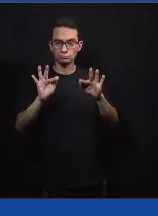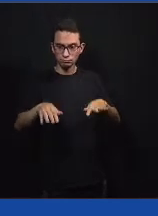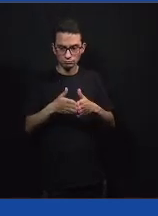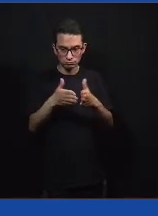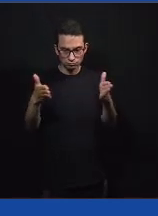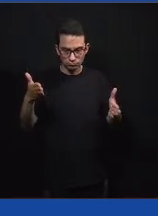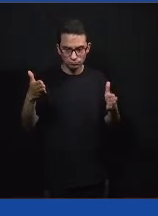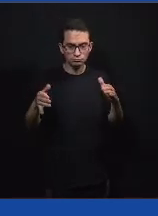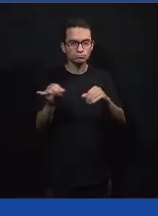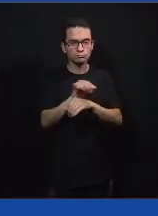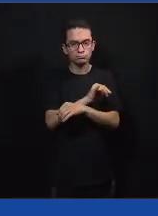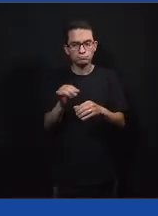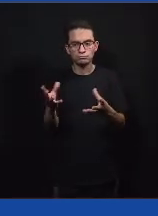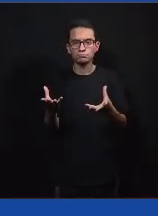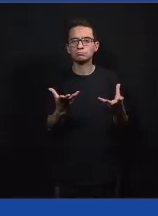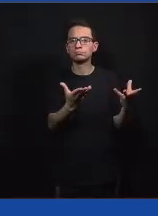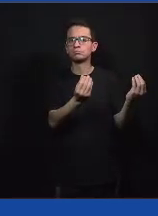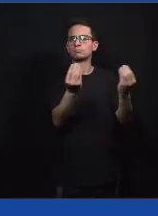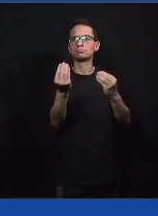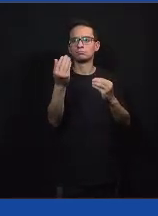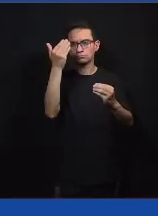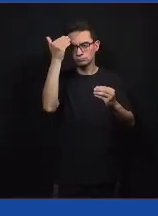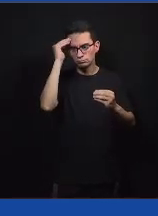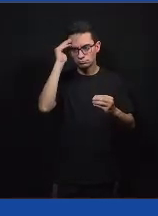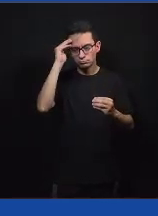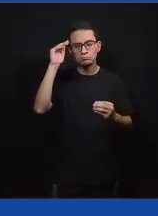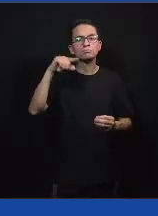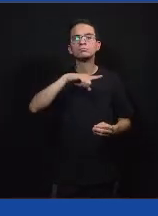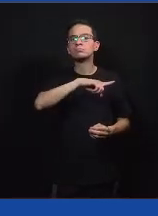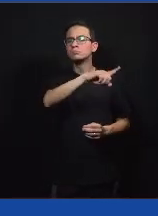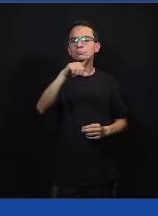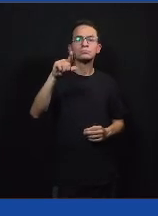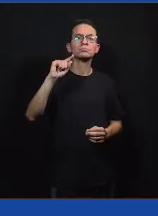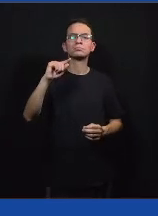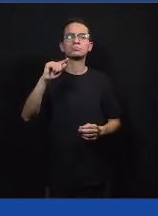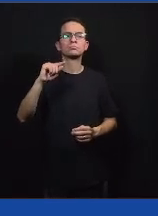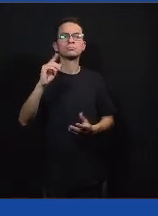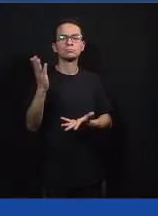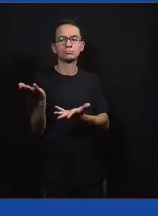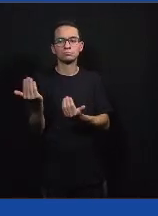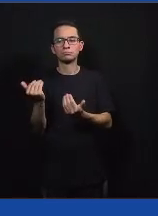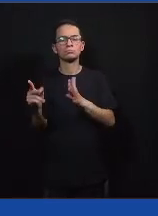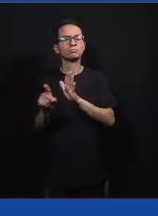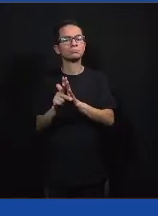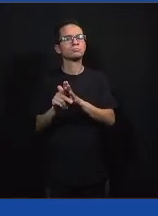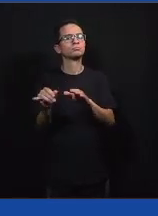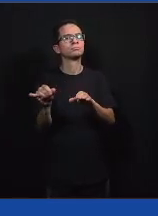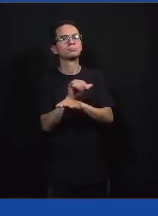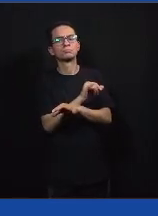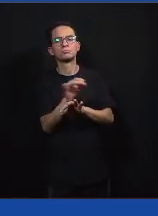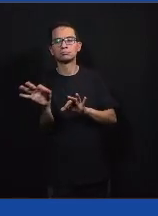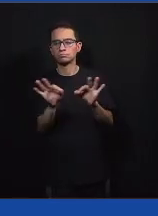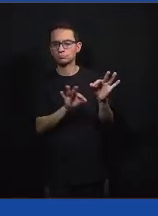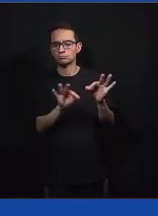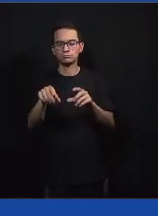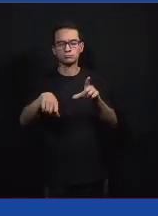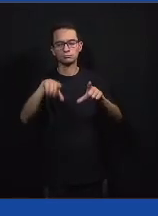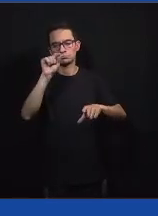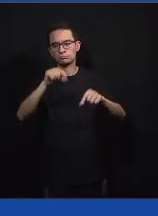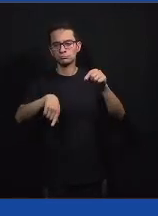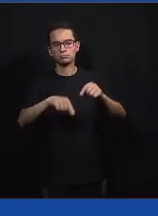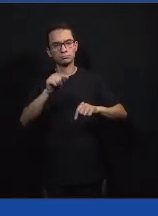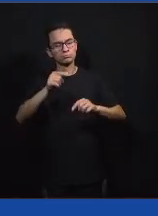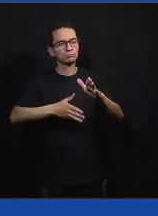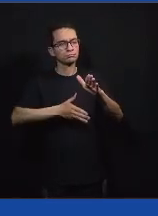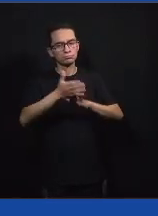celebrando muitas coisas mas dentre elas a gente celebrou um dos jovens do projeto que foi eleito Conselheiro Municipal de